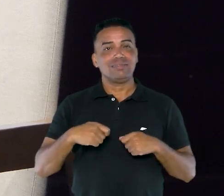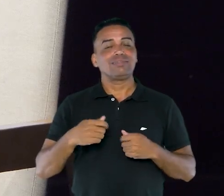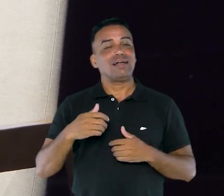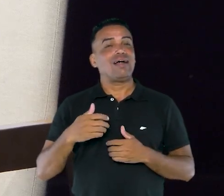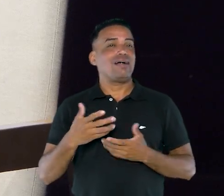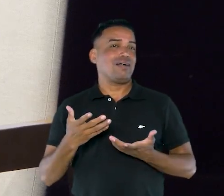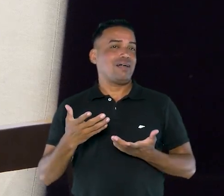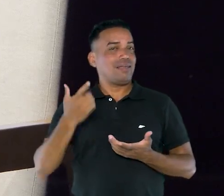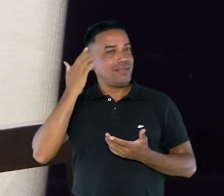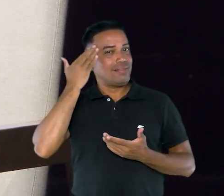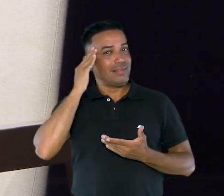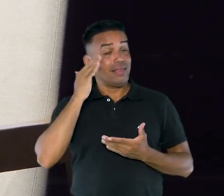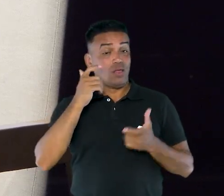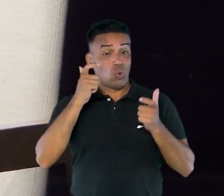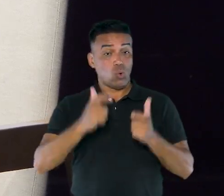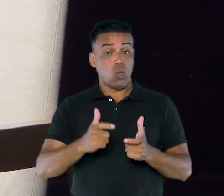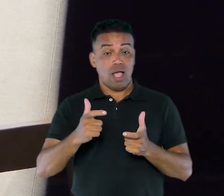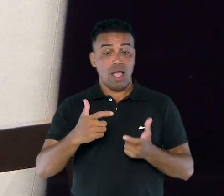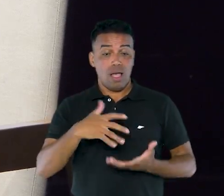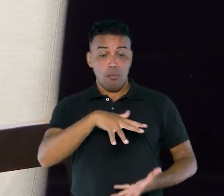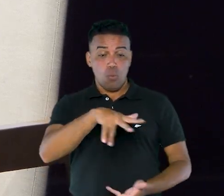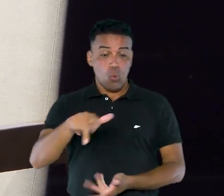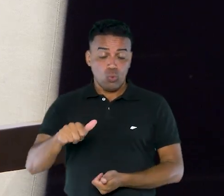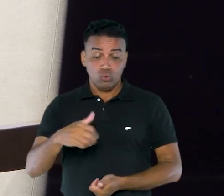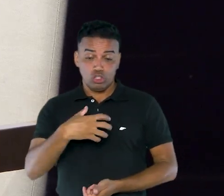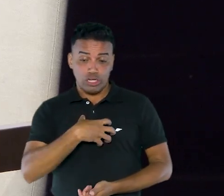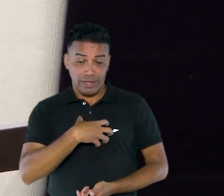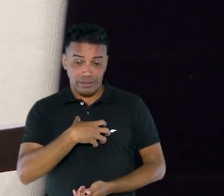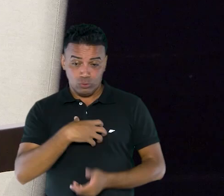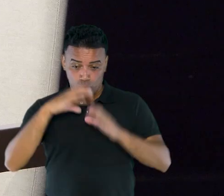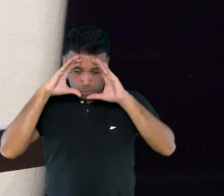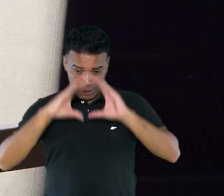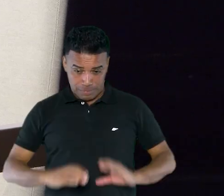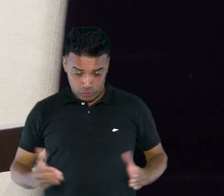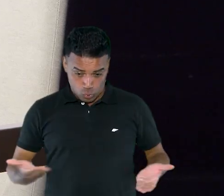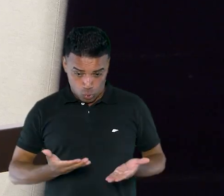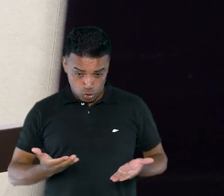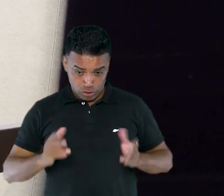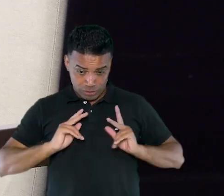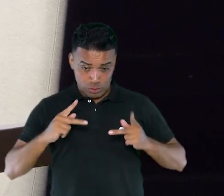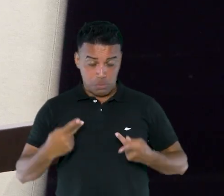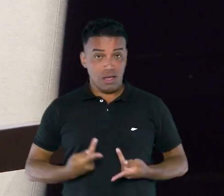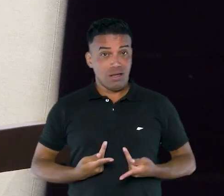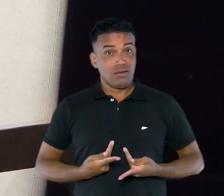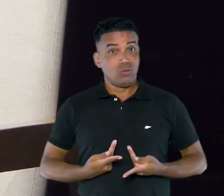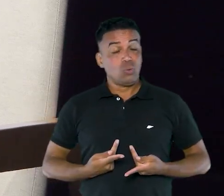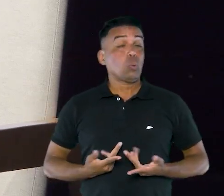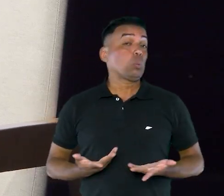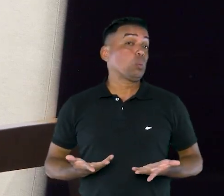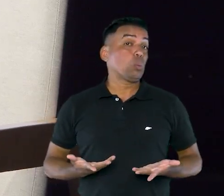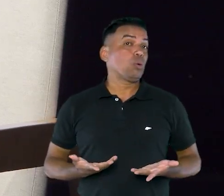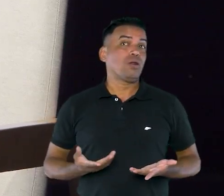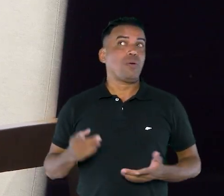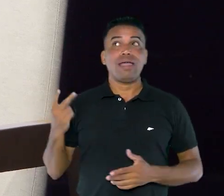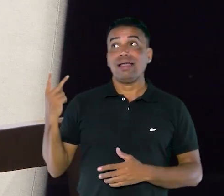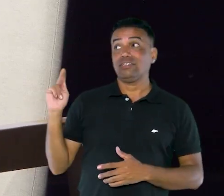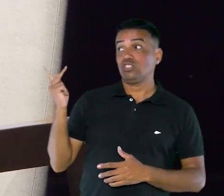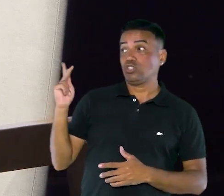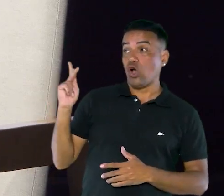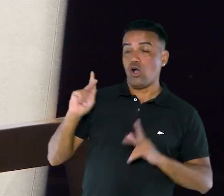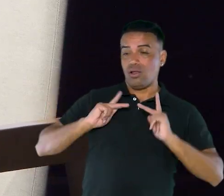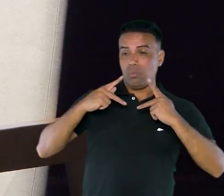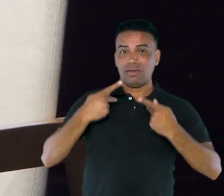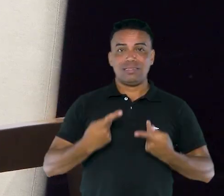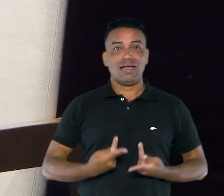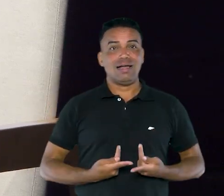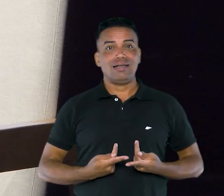precisa entender que esse lugar no mundo que a gente ocupa, esse jeito que a gente vive, não é uma condenação. Não é que a história da